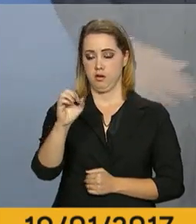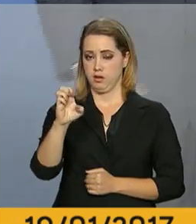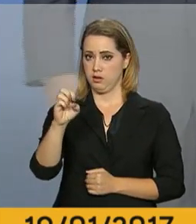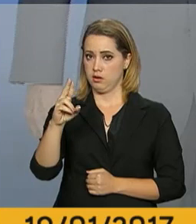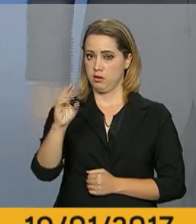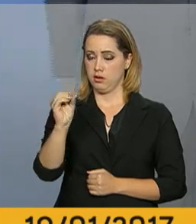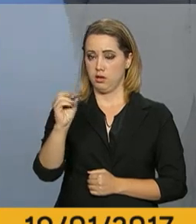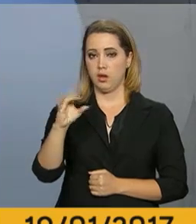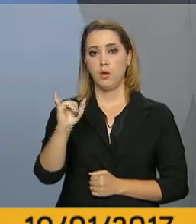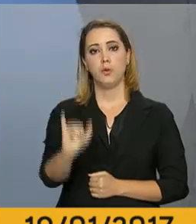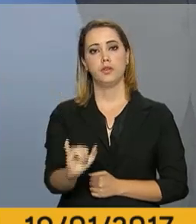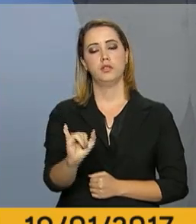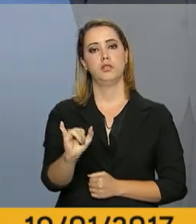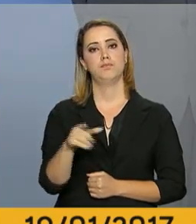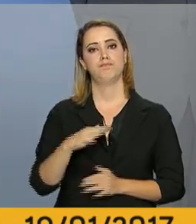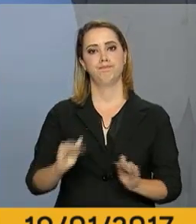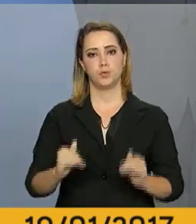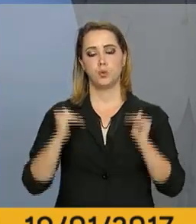Supremo Tribunal Federal.